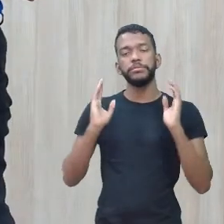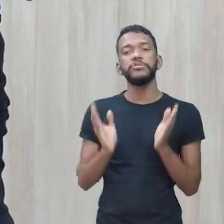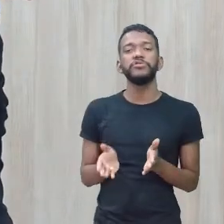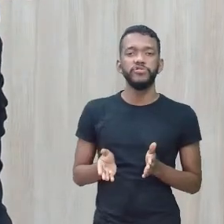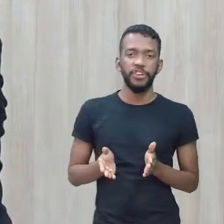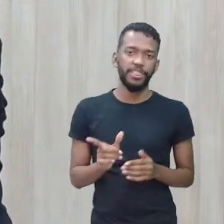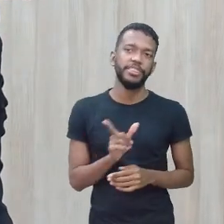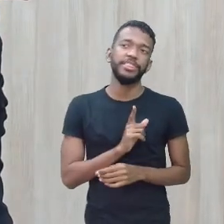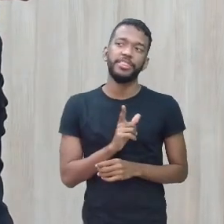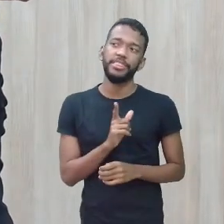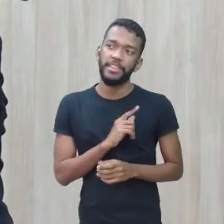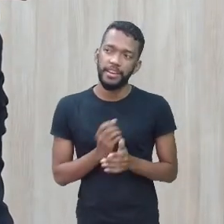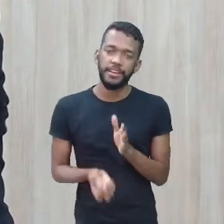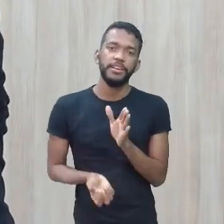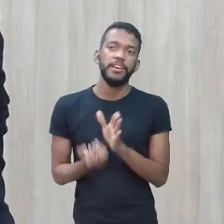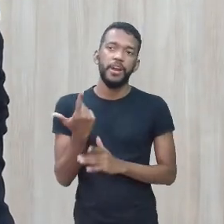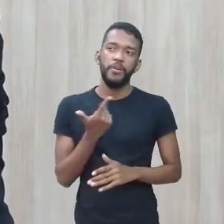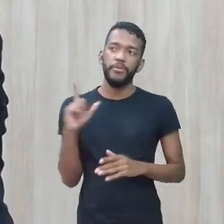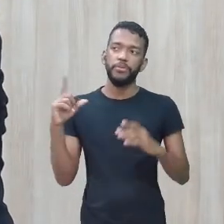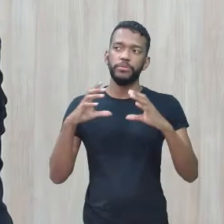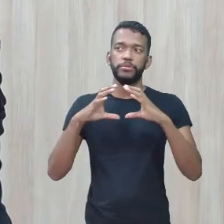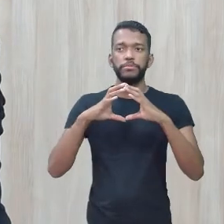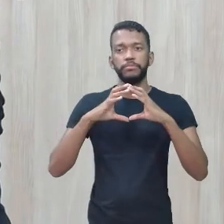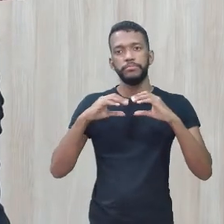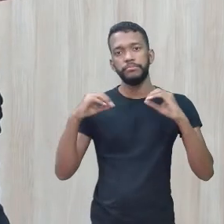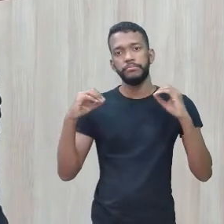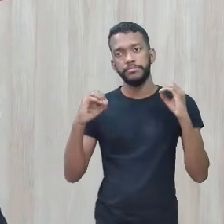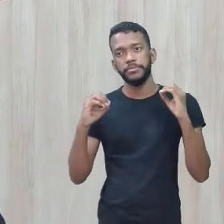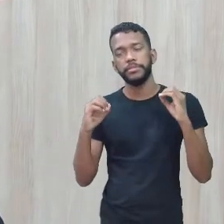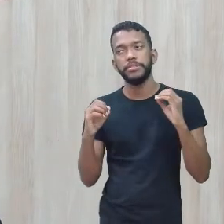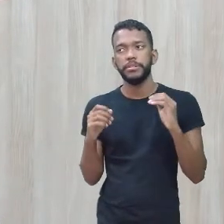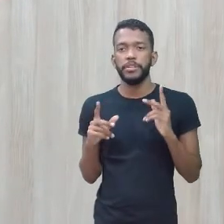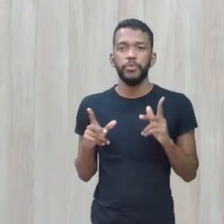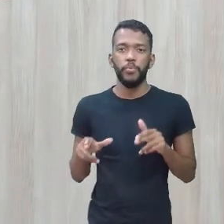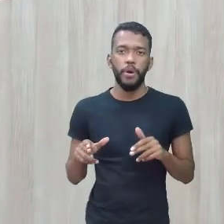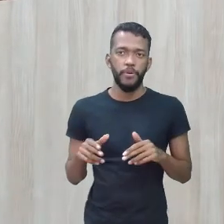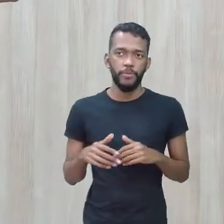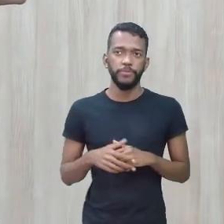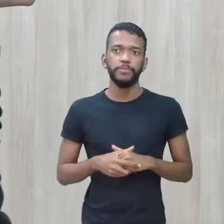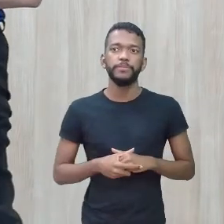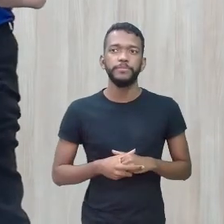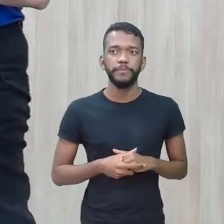e originar outro ser semelhante a ele.